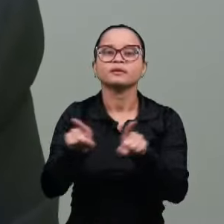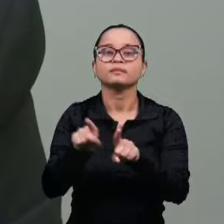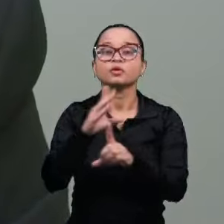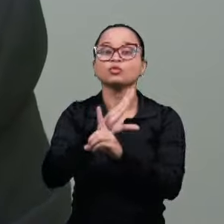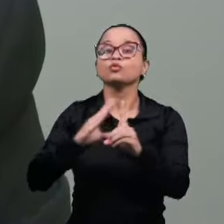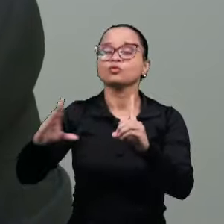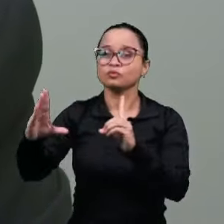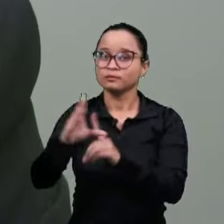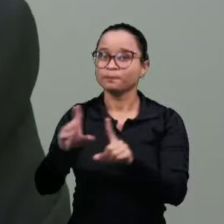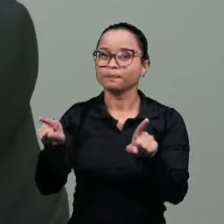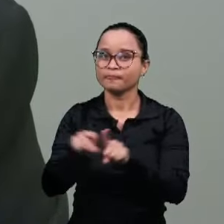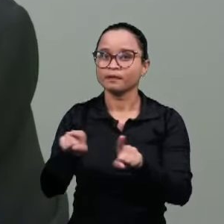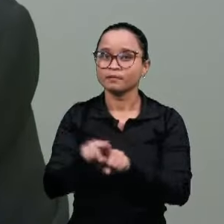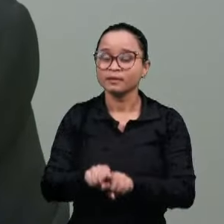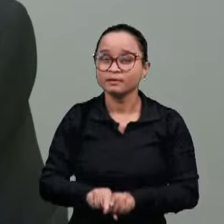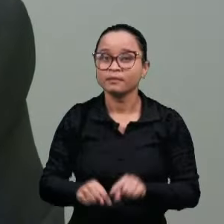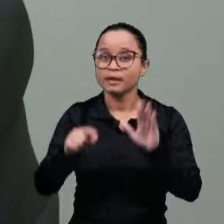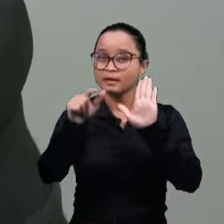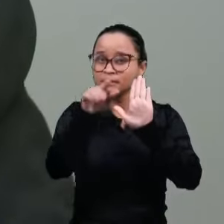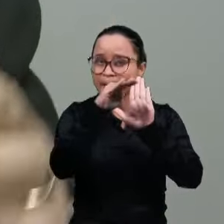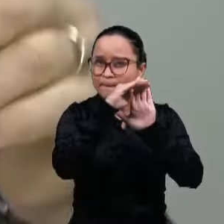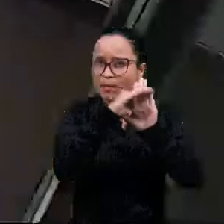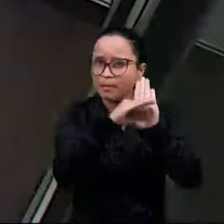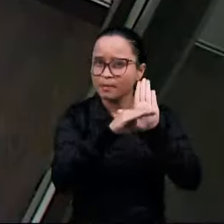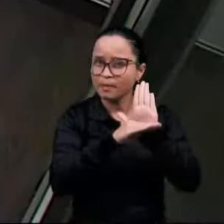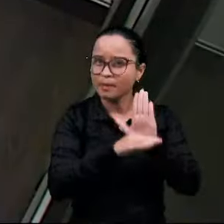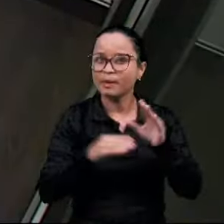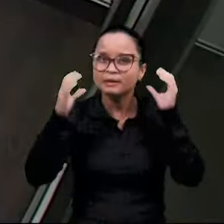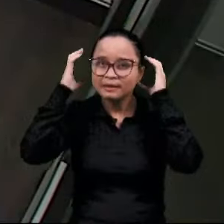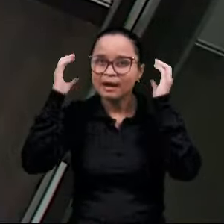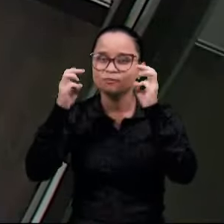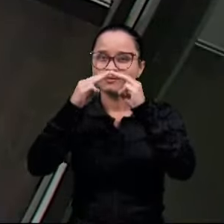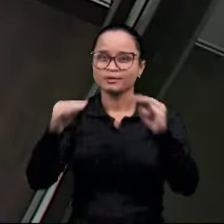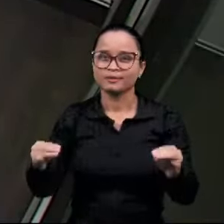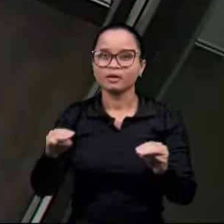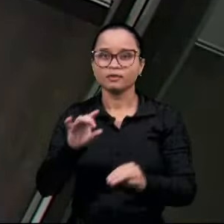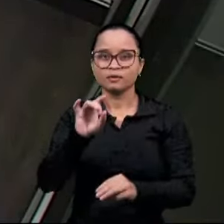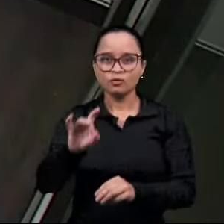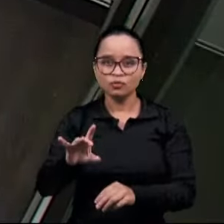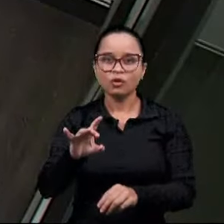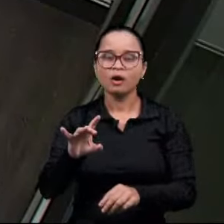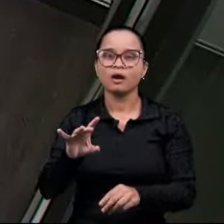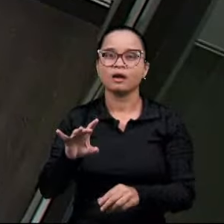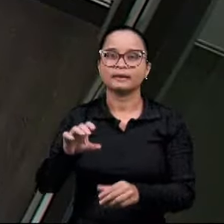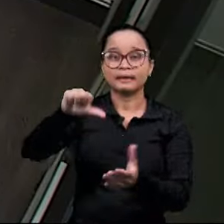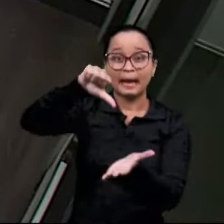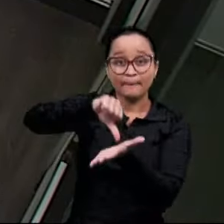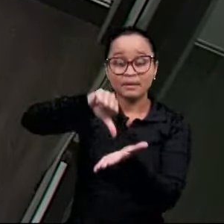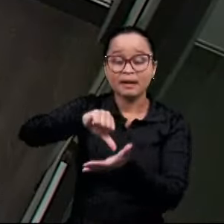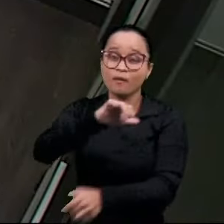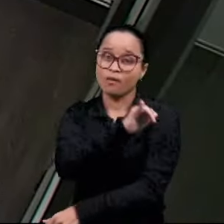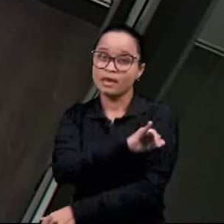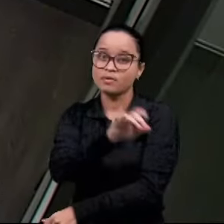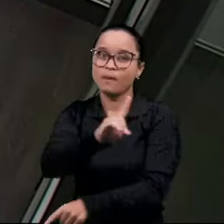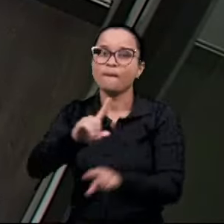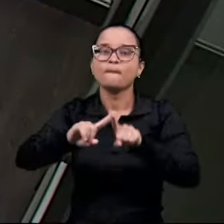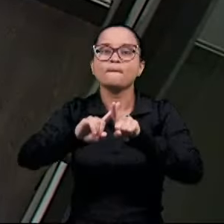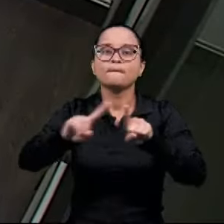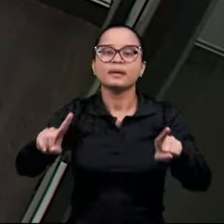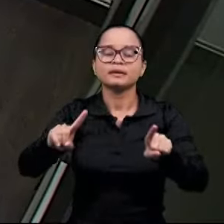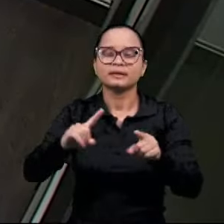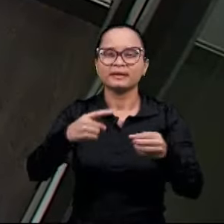também nos programas da Rádio Manaim. Nós temos irmãos, não só do Rio mesmo, né? Rio Capital, mas